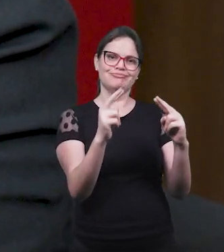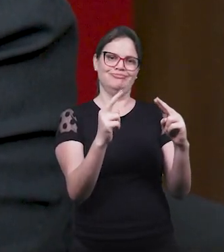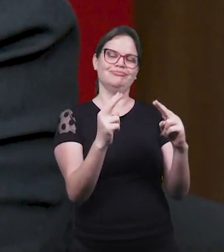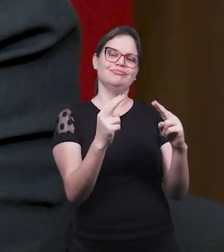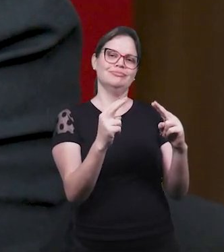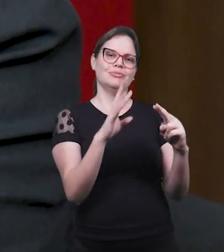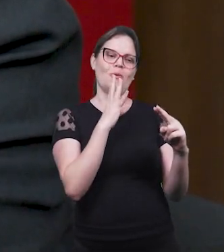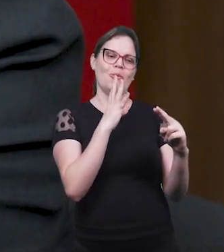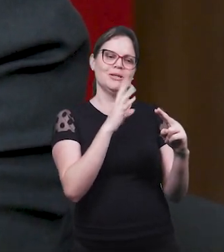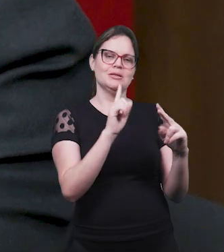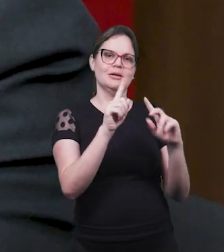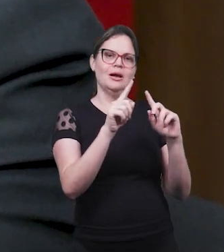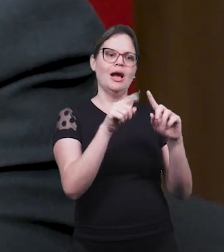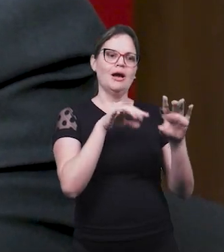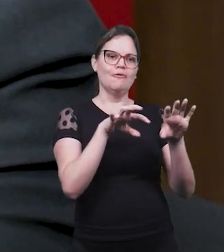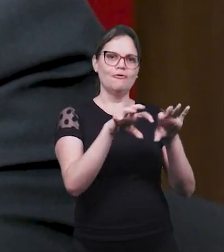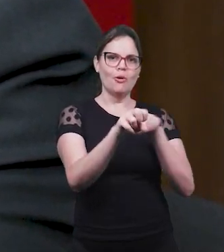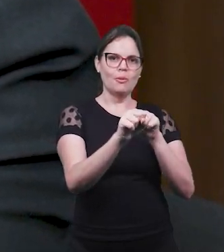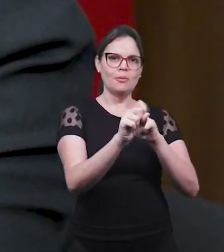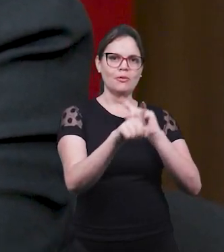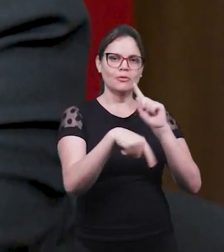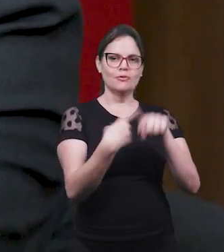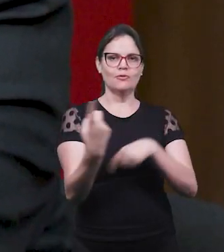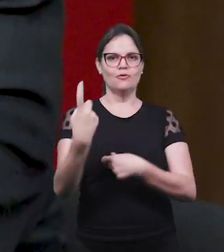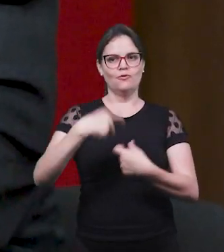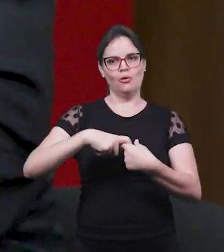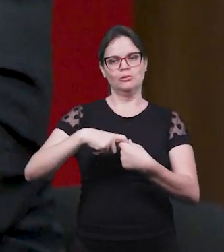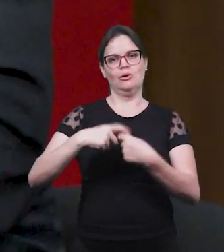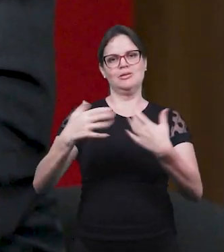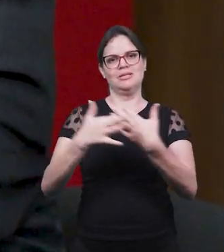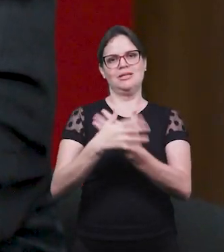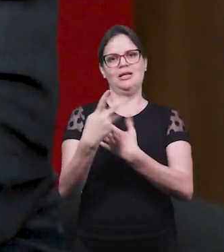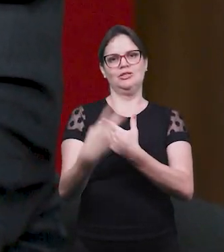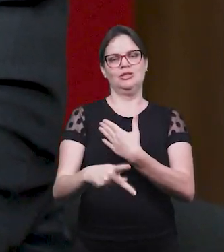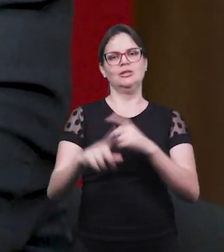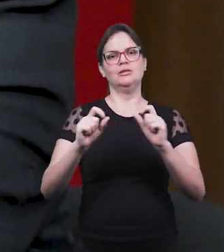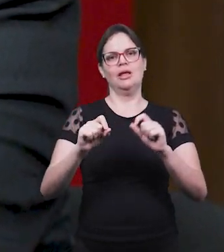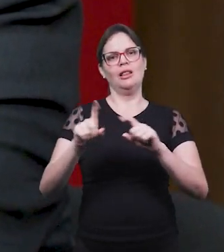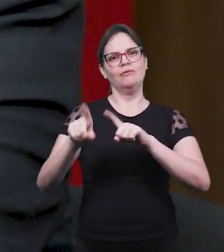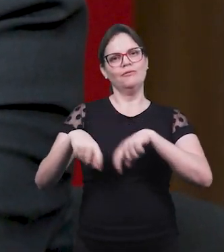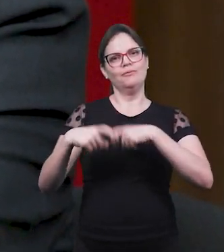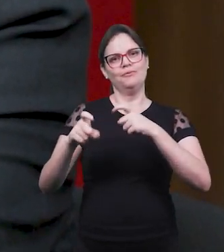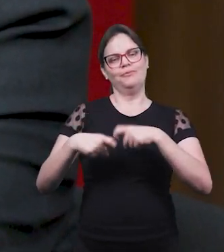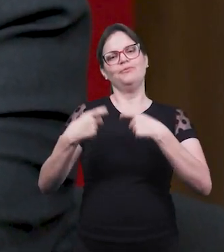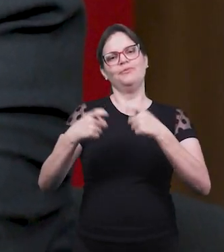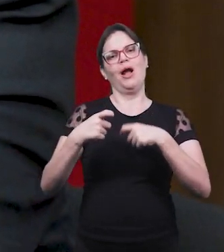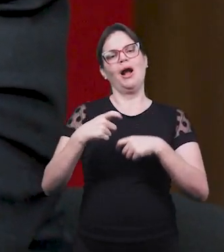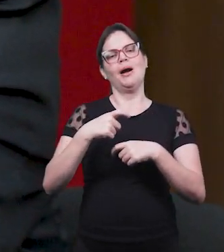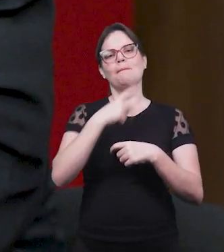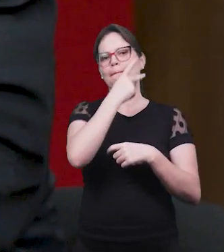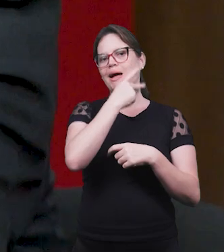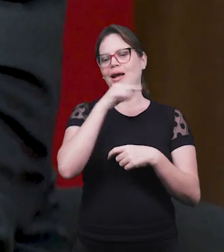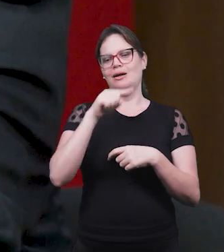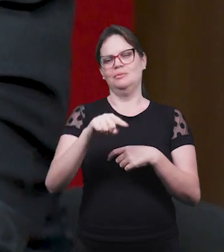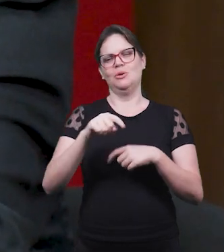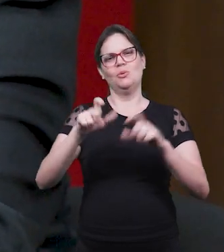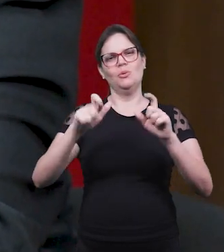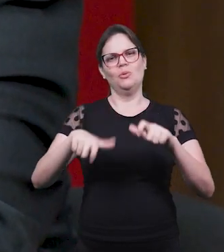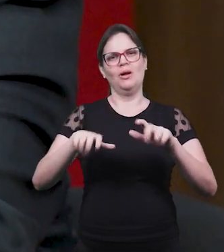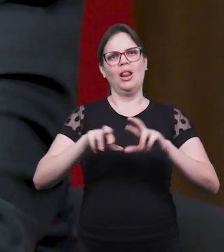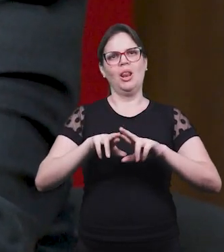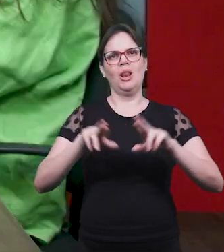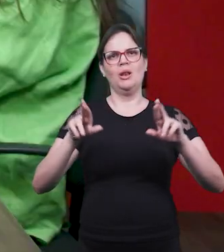ela formou e voltou para a cidade dela no interior da Paraíba, uma cidade chamada Catolé do Rocha. né? Extremo.